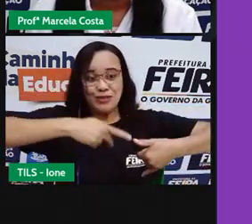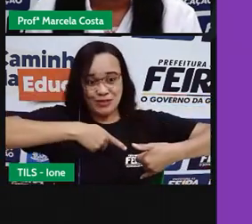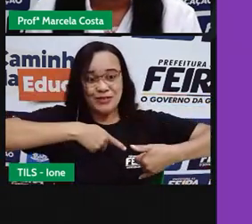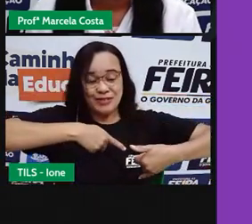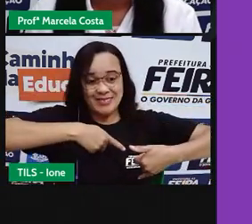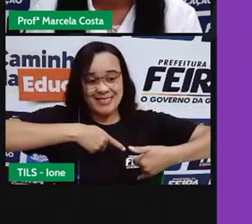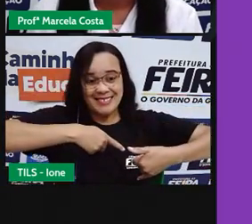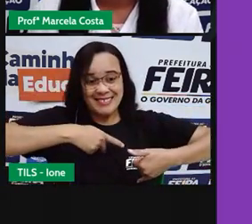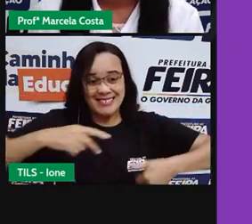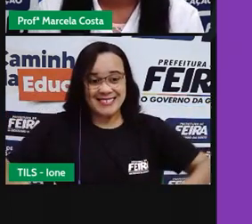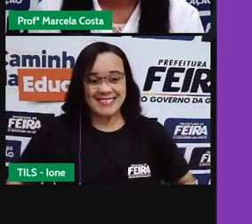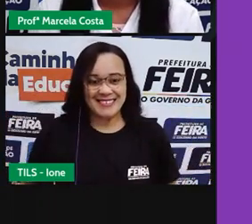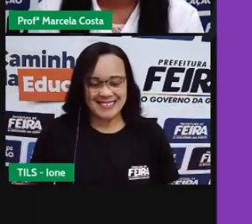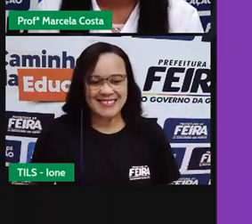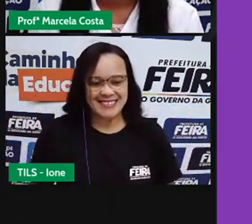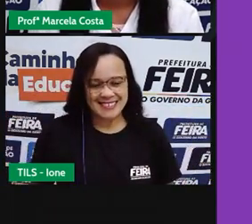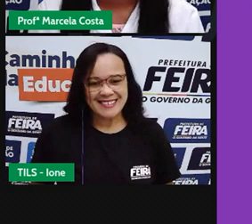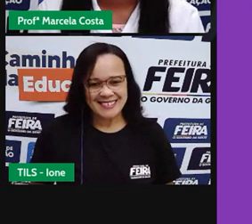Tudo bem ter orgulho de si mesmo.